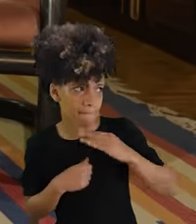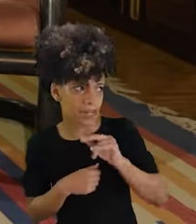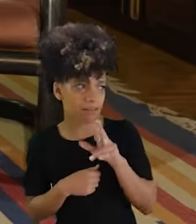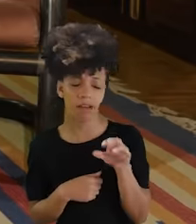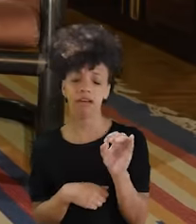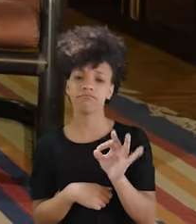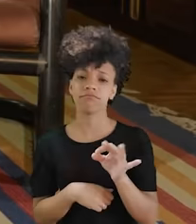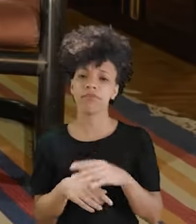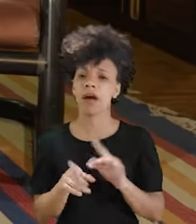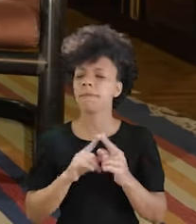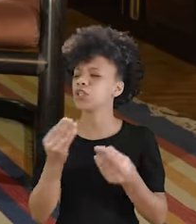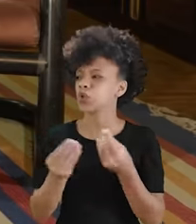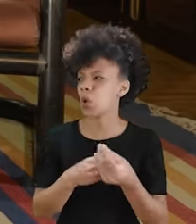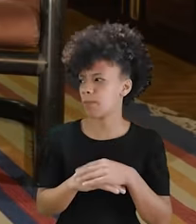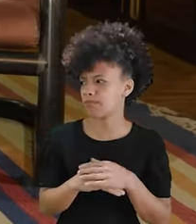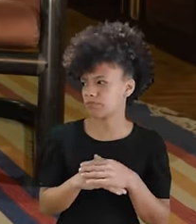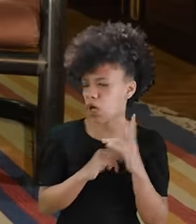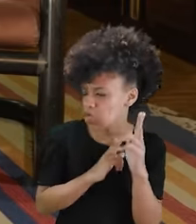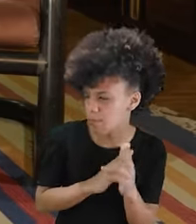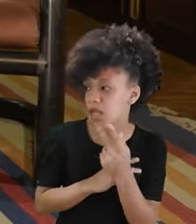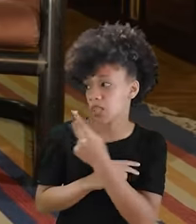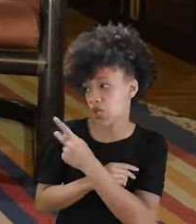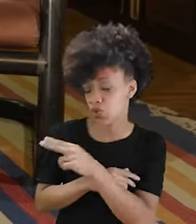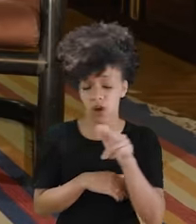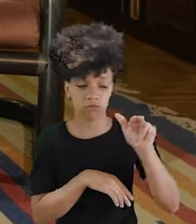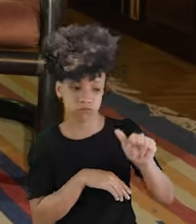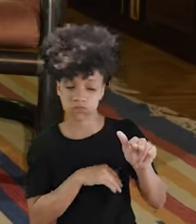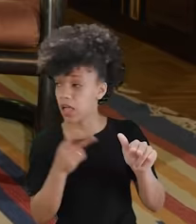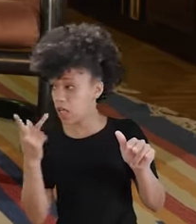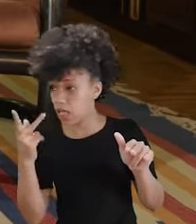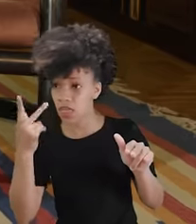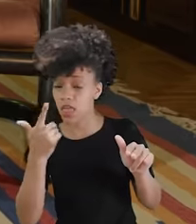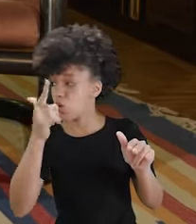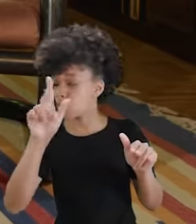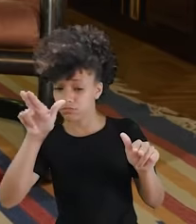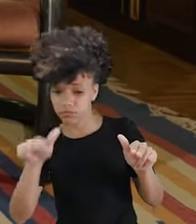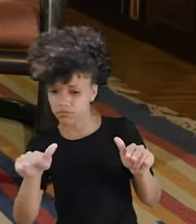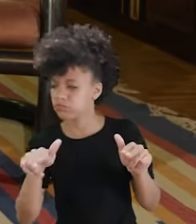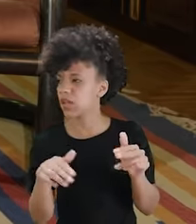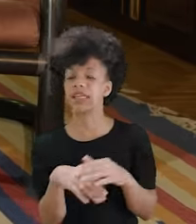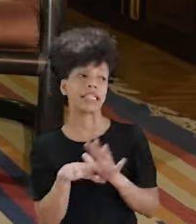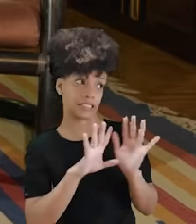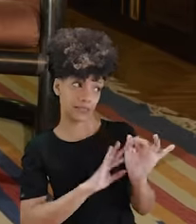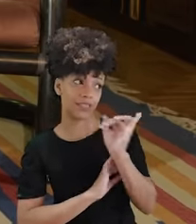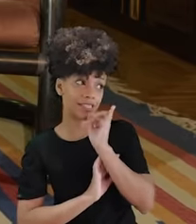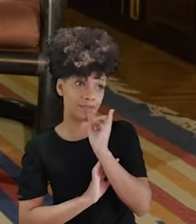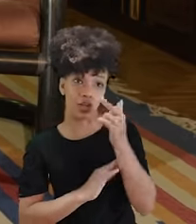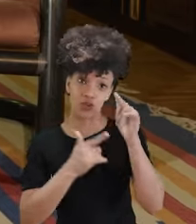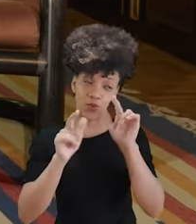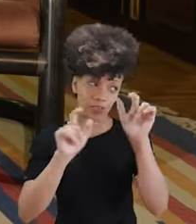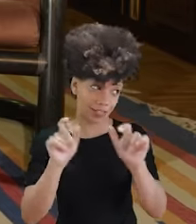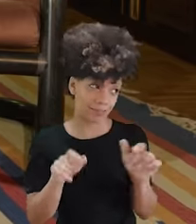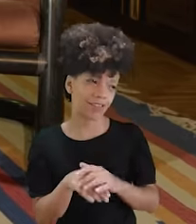né E como que funciona a questão de dormir porque assim você dorme na sua cabine Ele dorme na cabine dele aí eu namorando aí eu vou dar